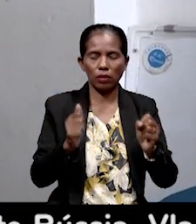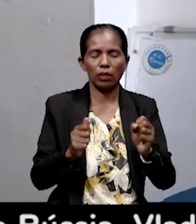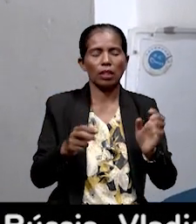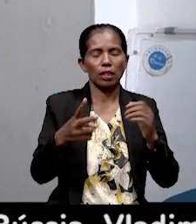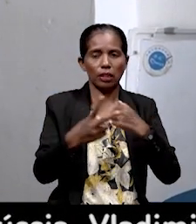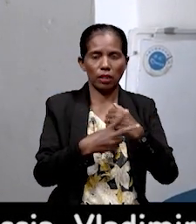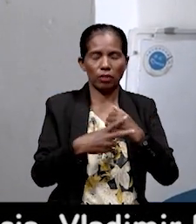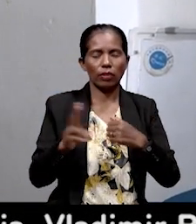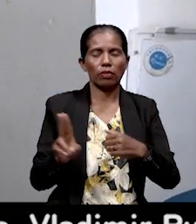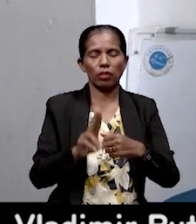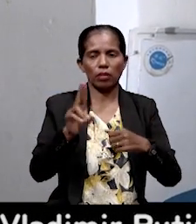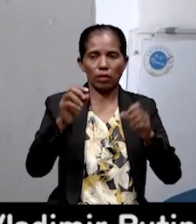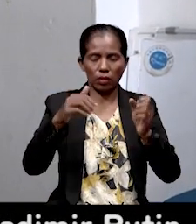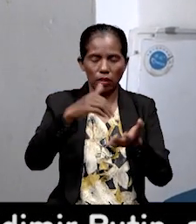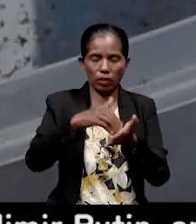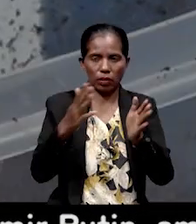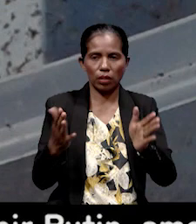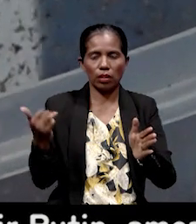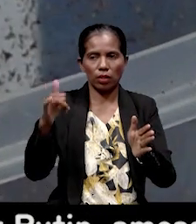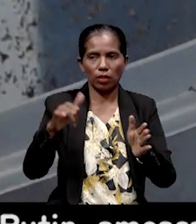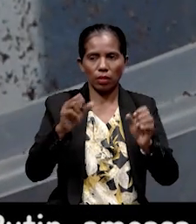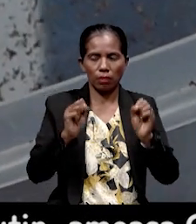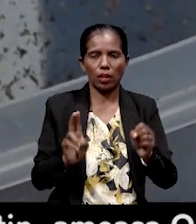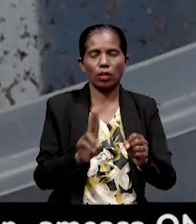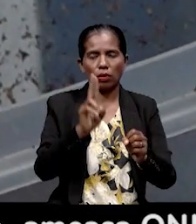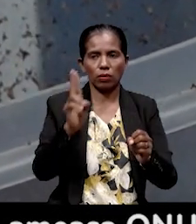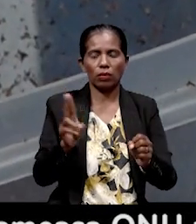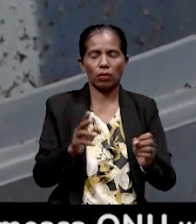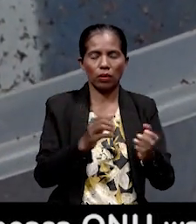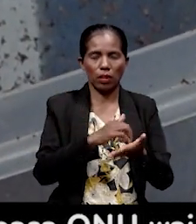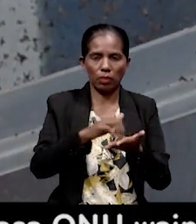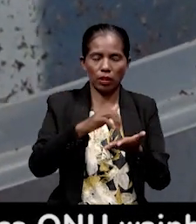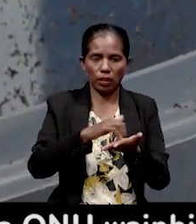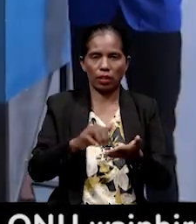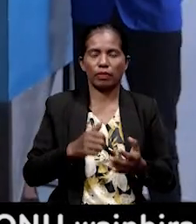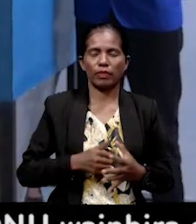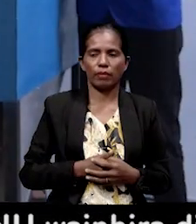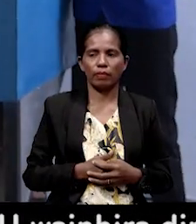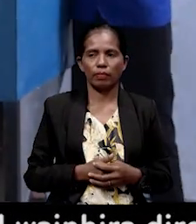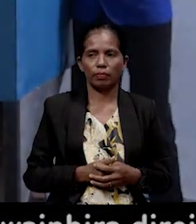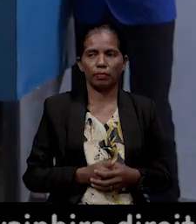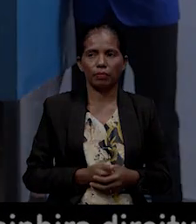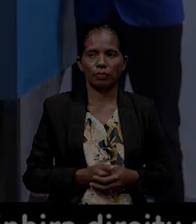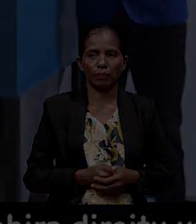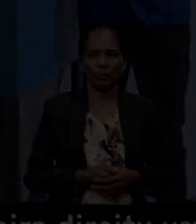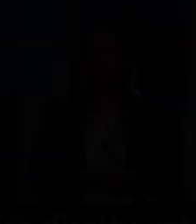universidade refere nune estudante sira tuirmai bele uza ho dihalo pratika. Gasparinha de Souza, Dilma Suzeti, GMN.